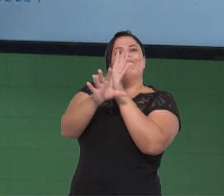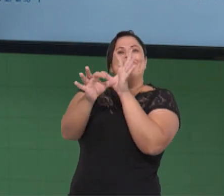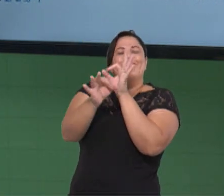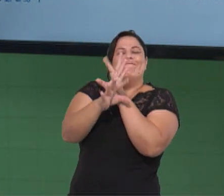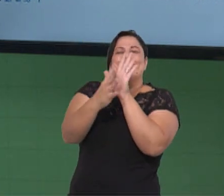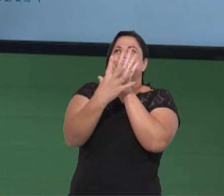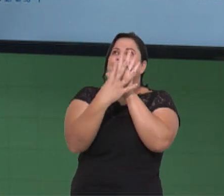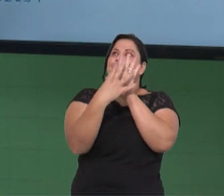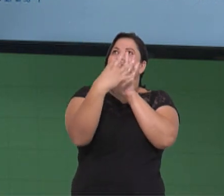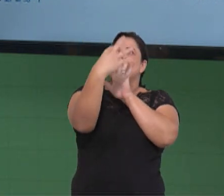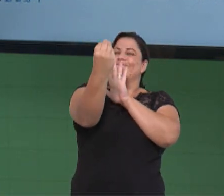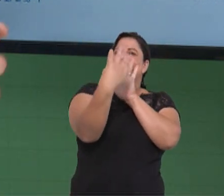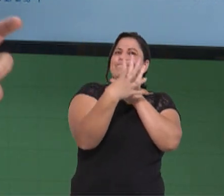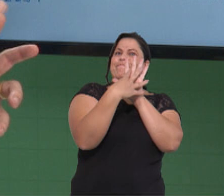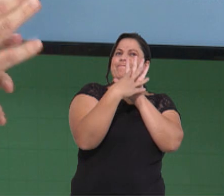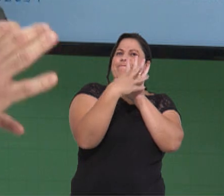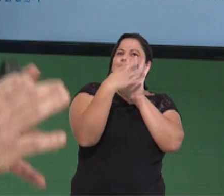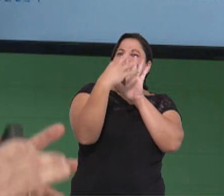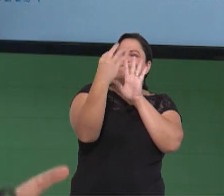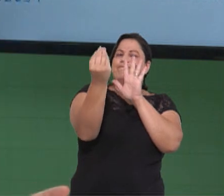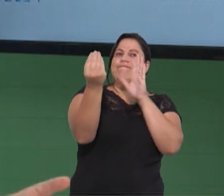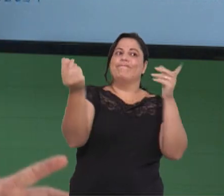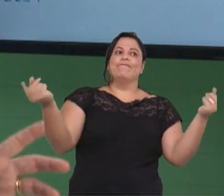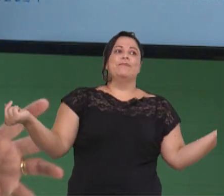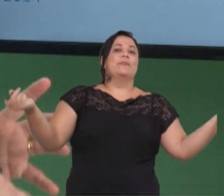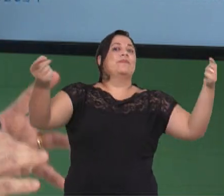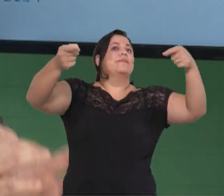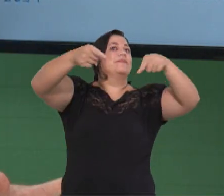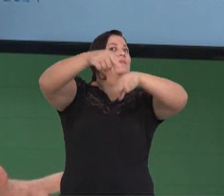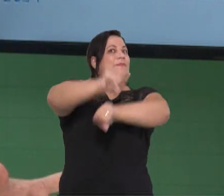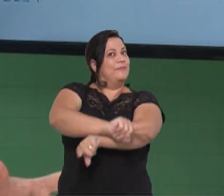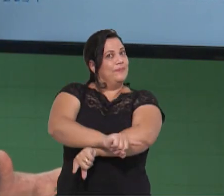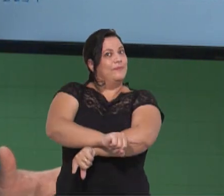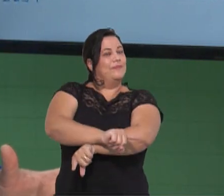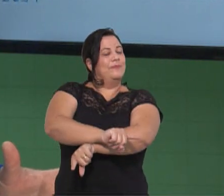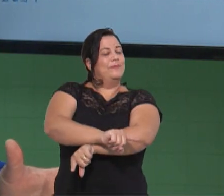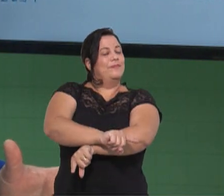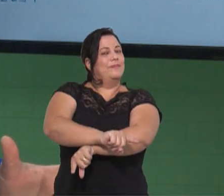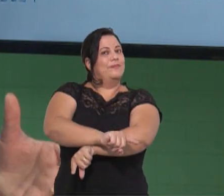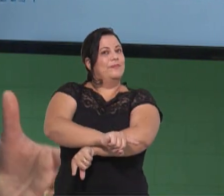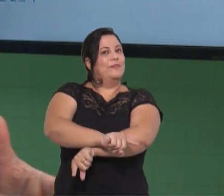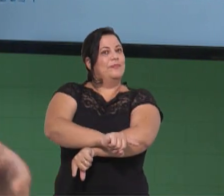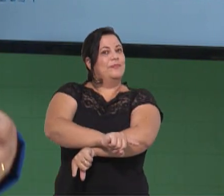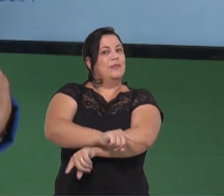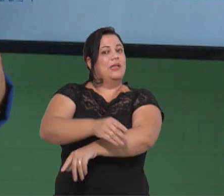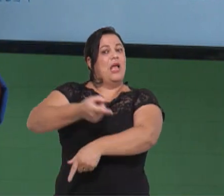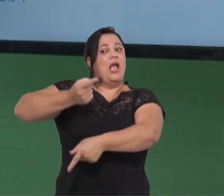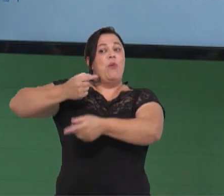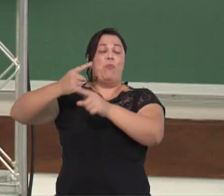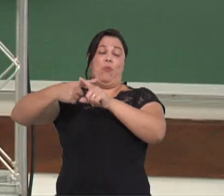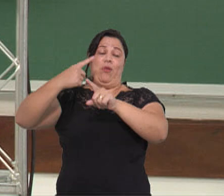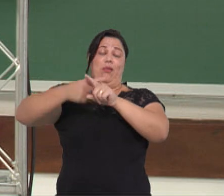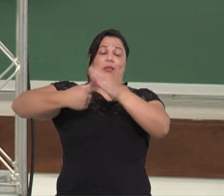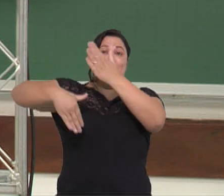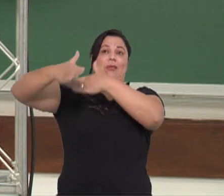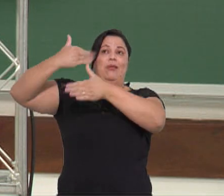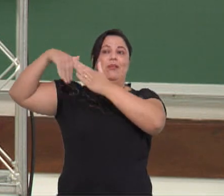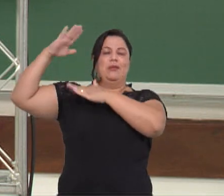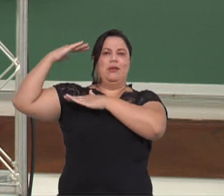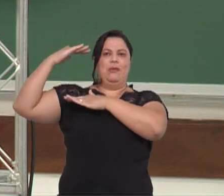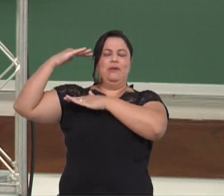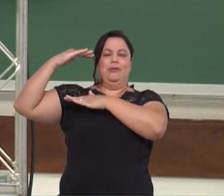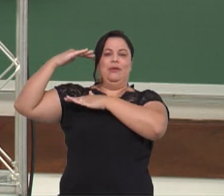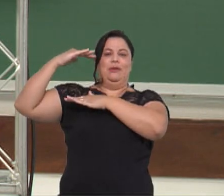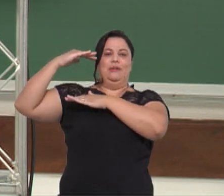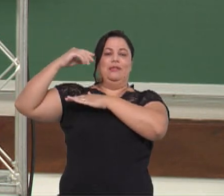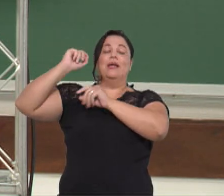modelo totalmente contrário ao modelo anterior absoluto. Agora, esta Assembleia Nacional